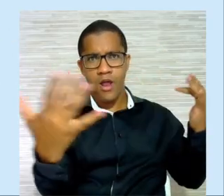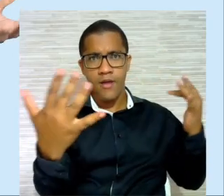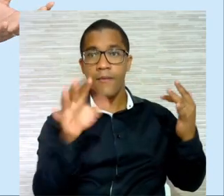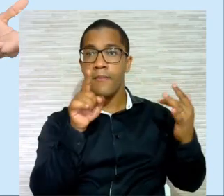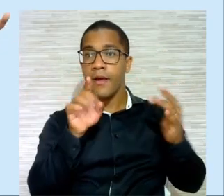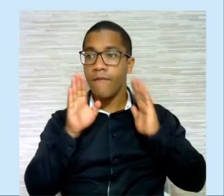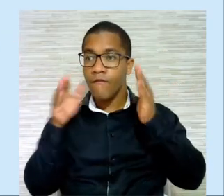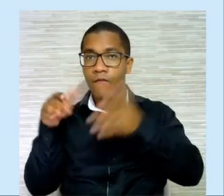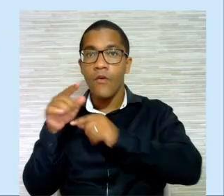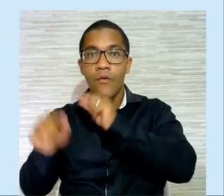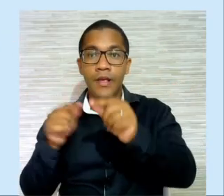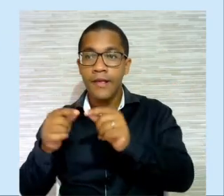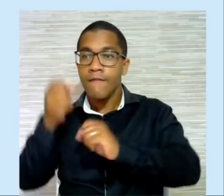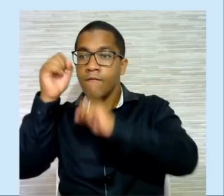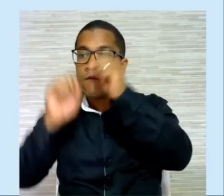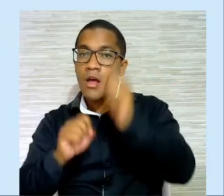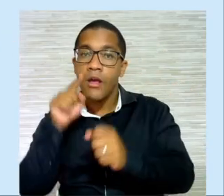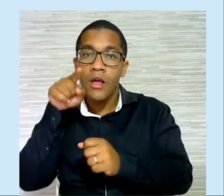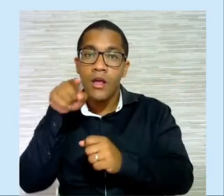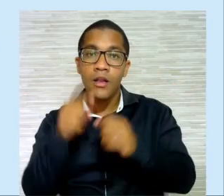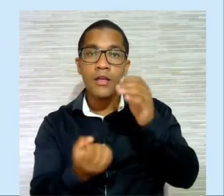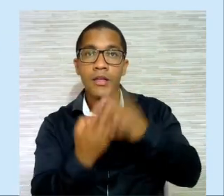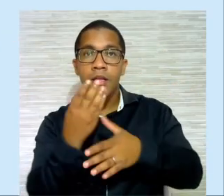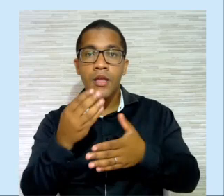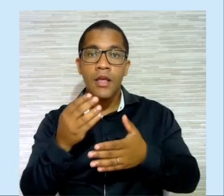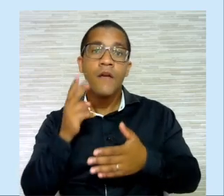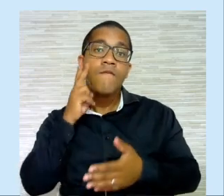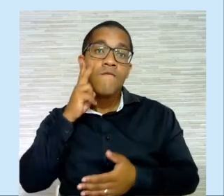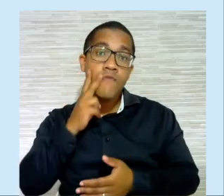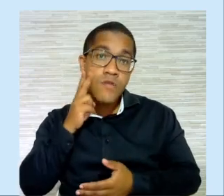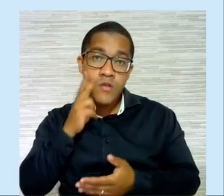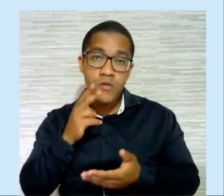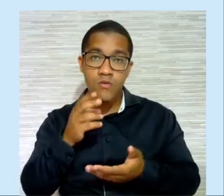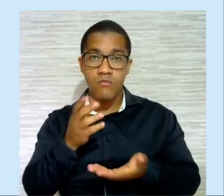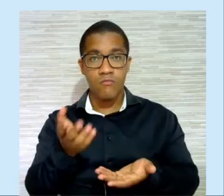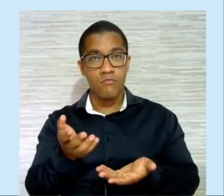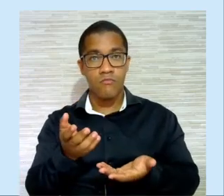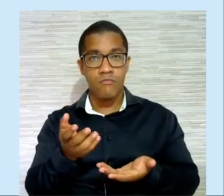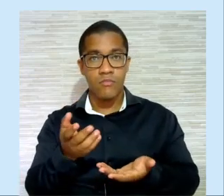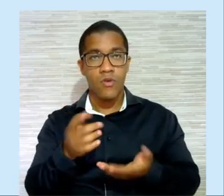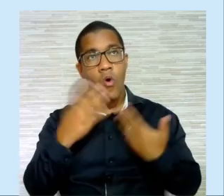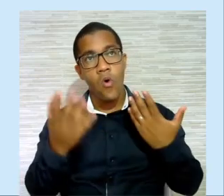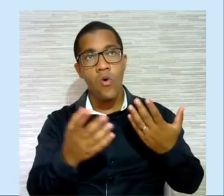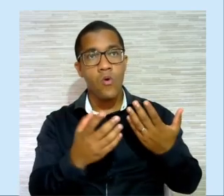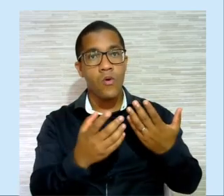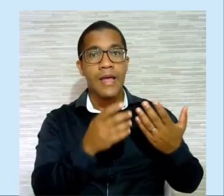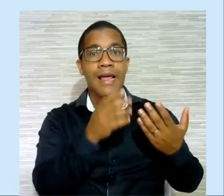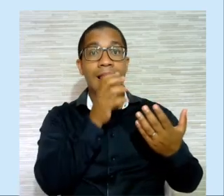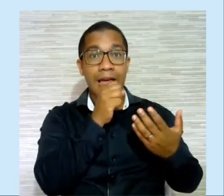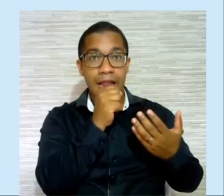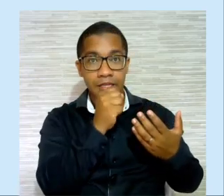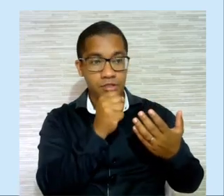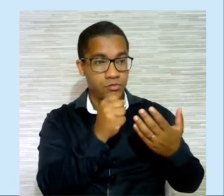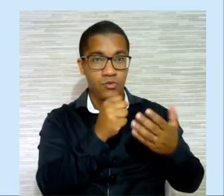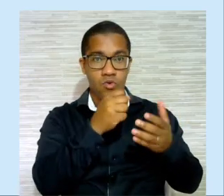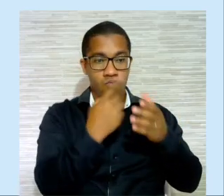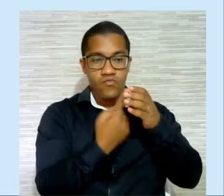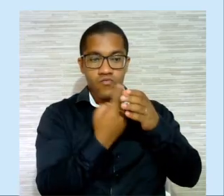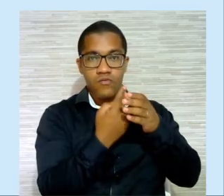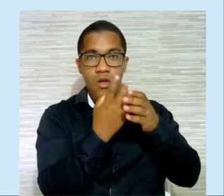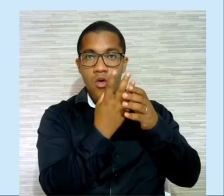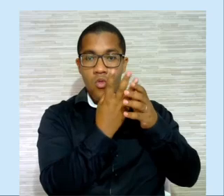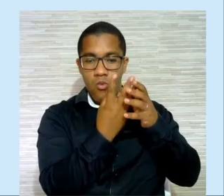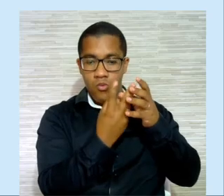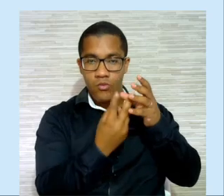nesses ambientes agrícolas. Então, o uso intensivo da terra se torna cada vez mais evidente na agricultura comercial para a